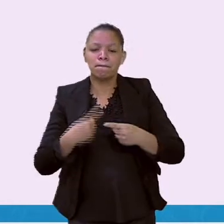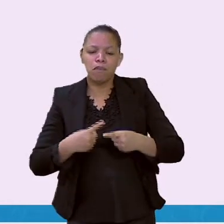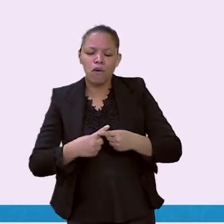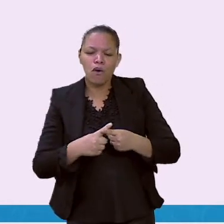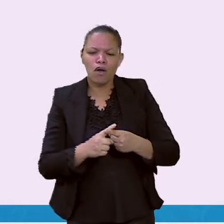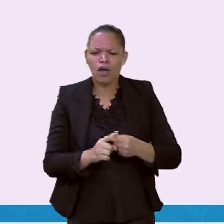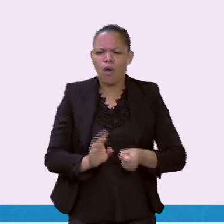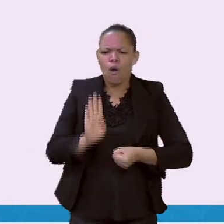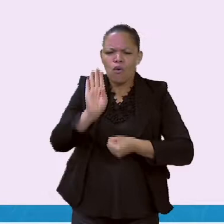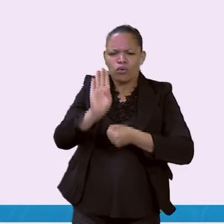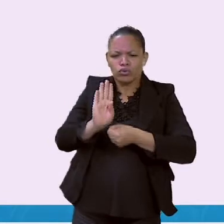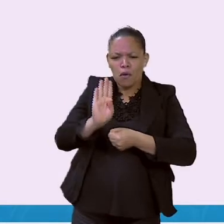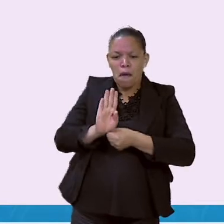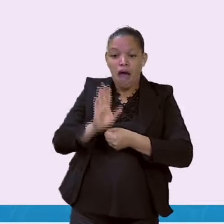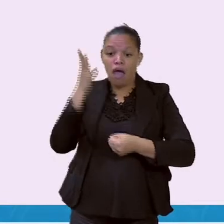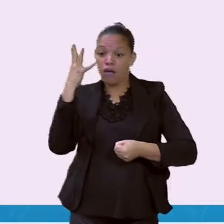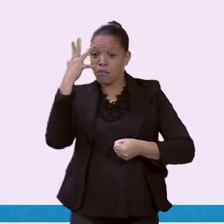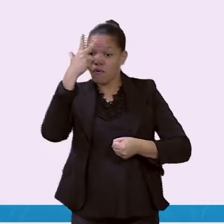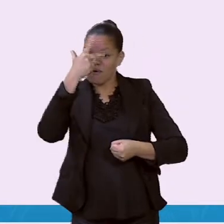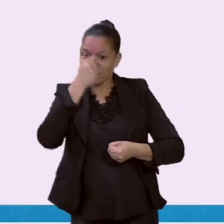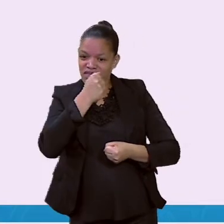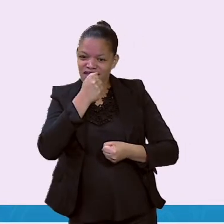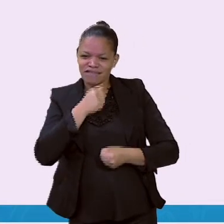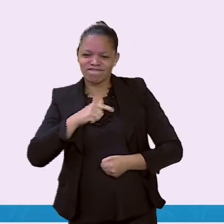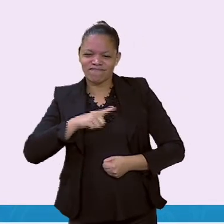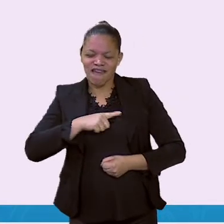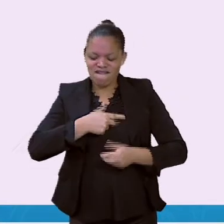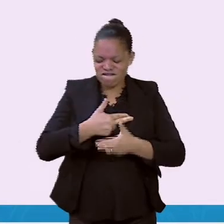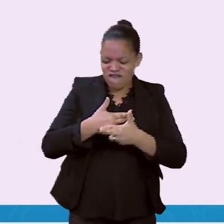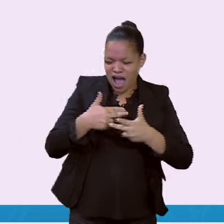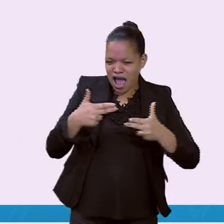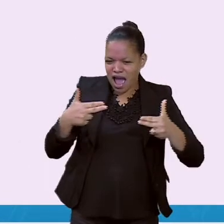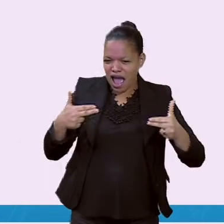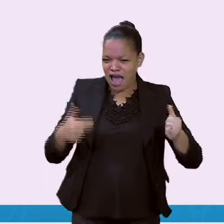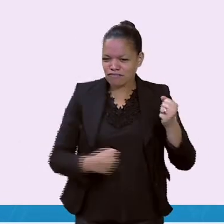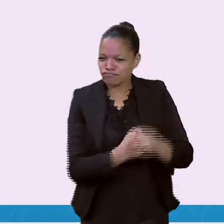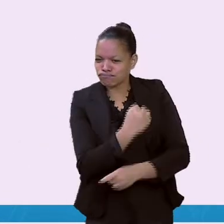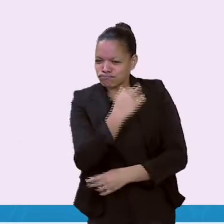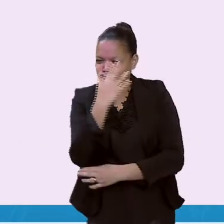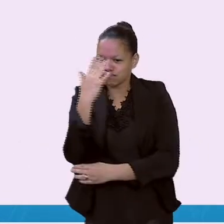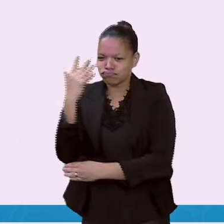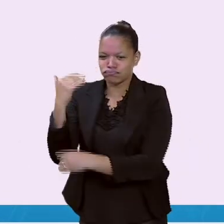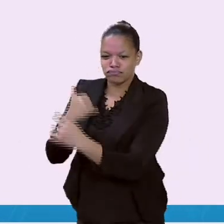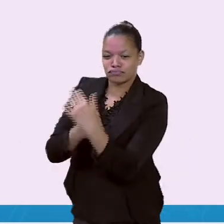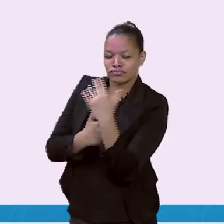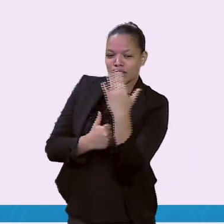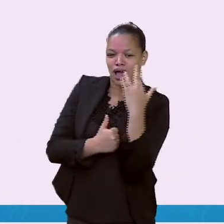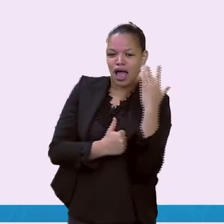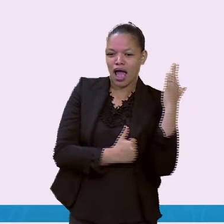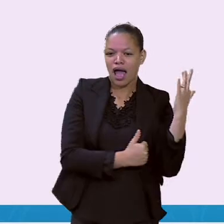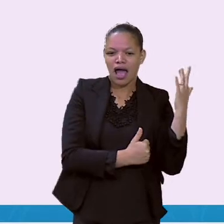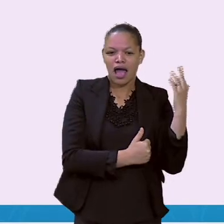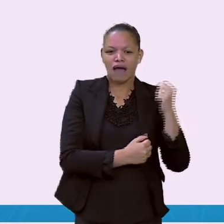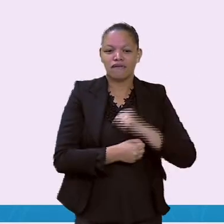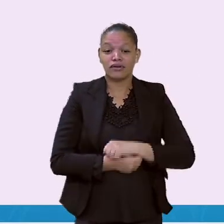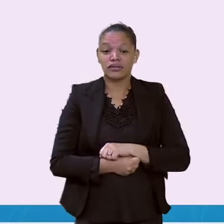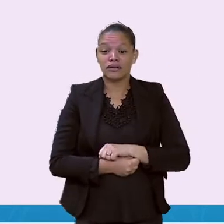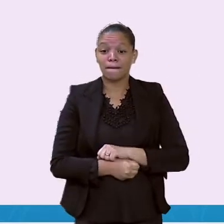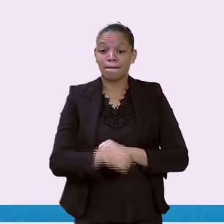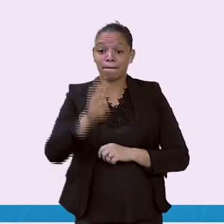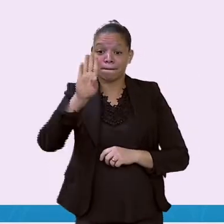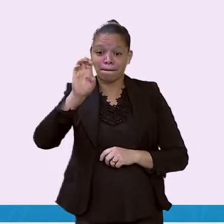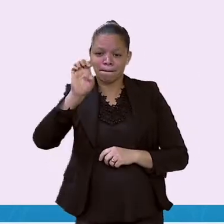bonitos, as ruas são cheias de árvores. O Beto foi o primeiro que